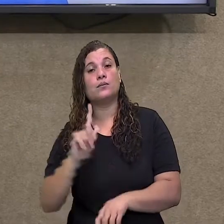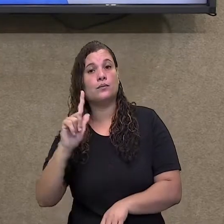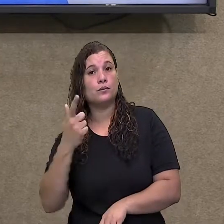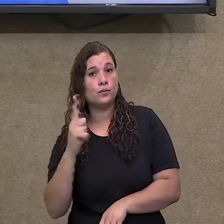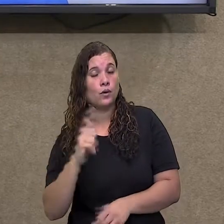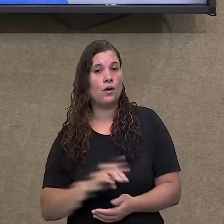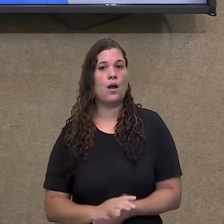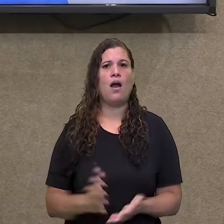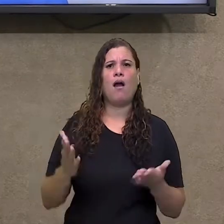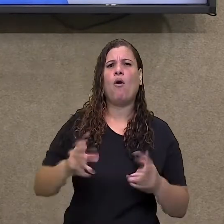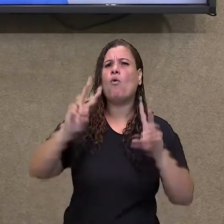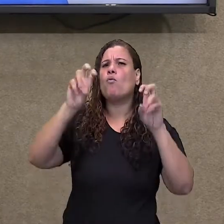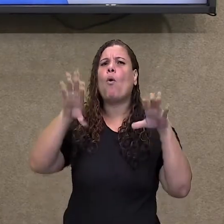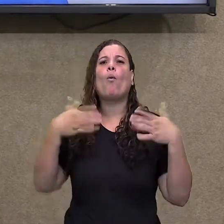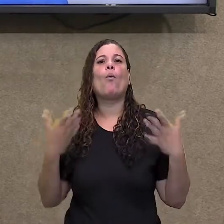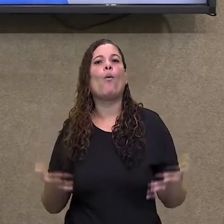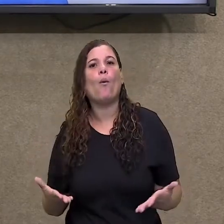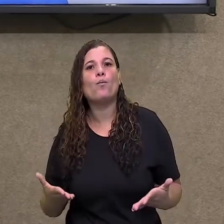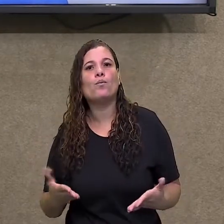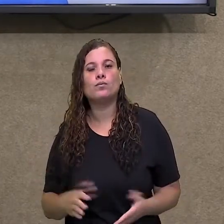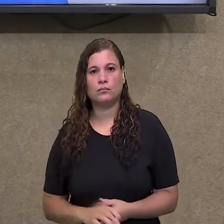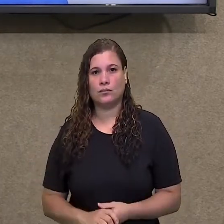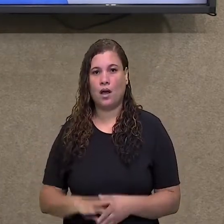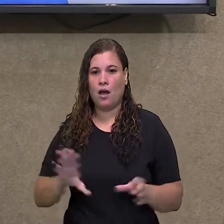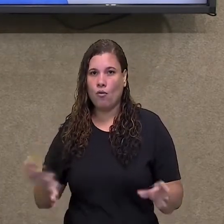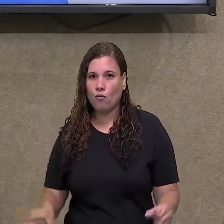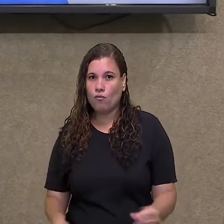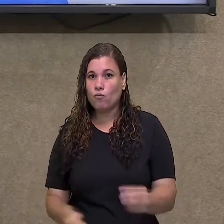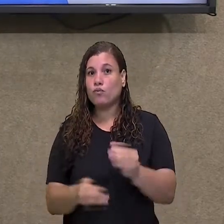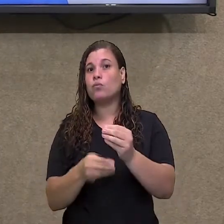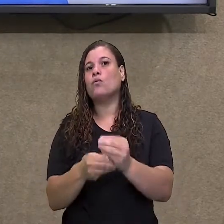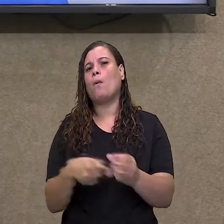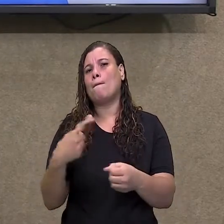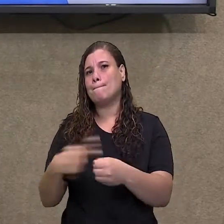nossa aula de hoje, diferentes formações de cidades.